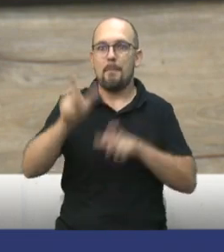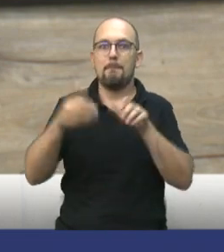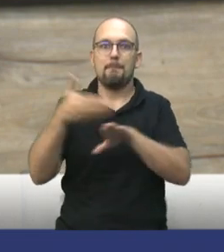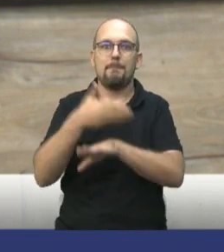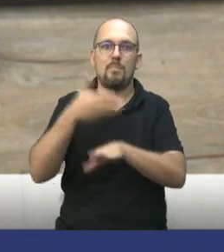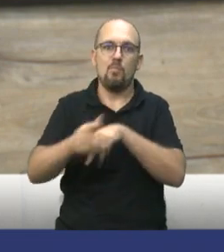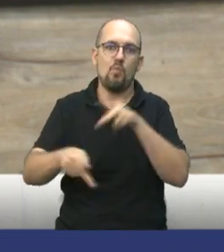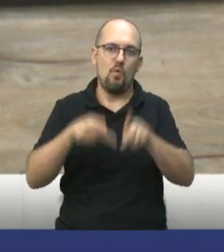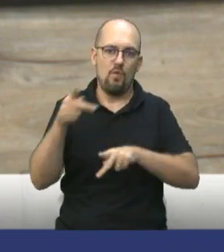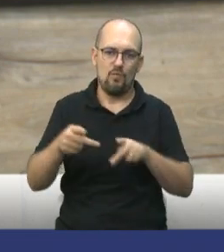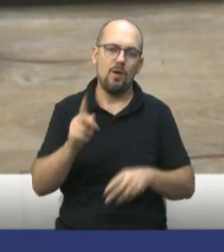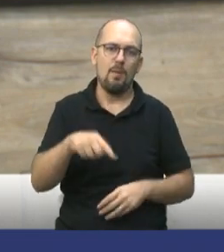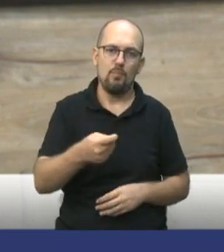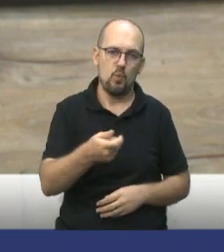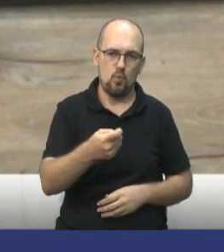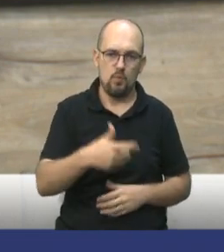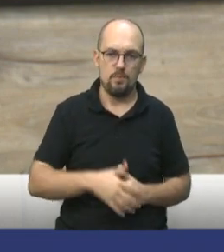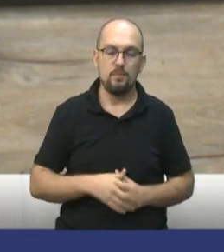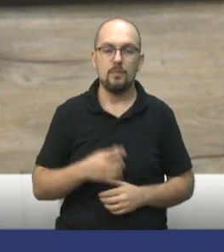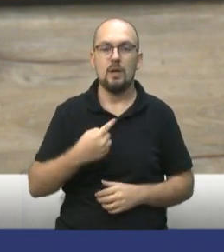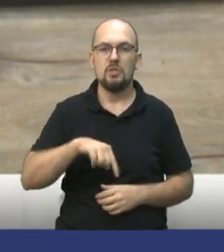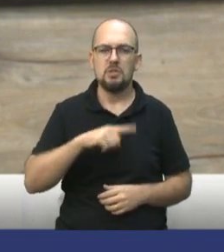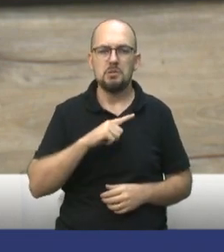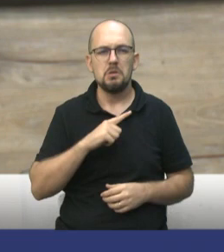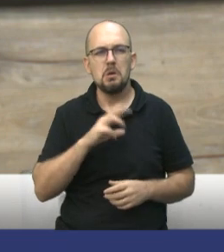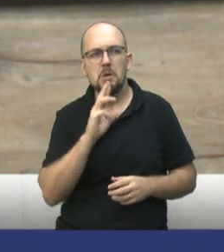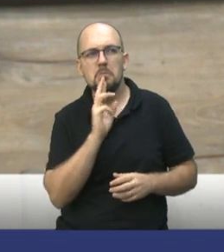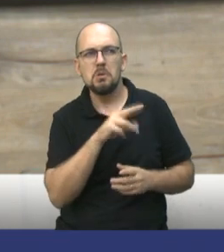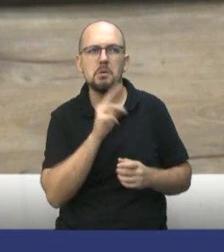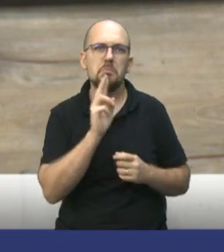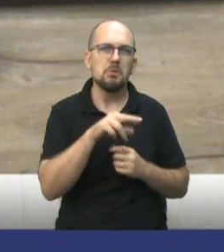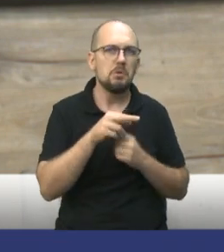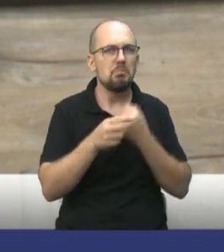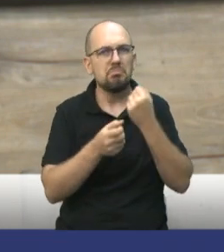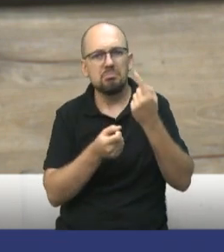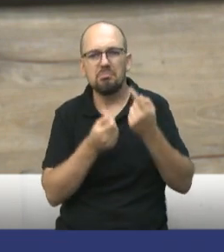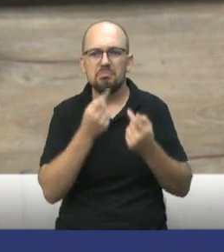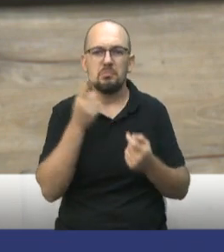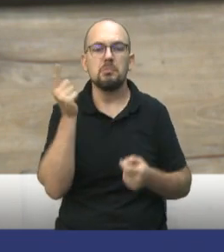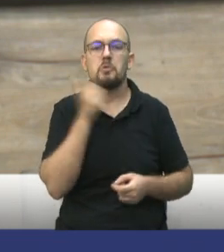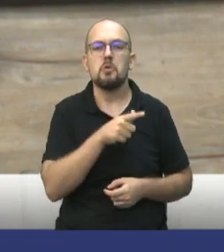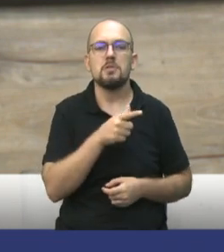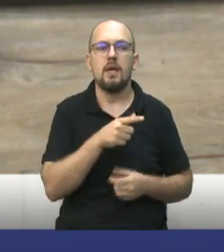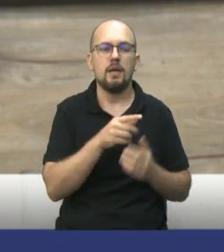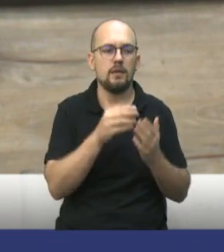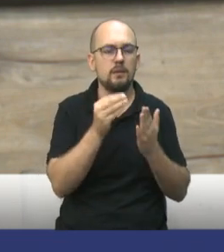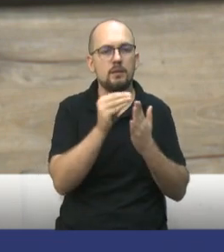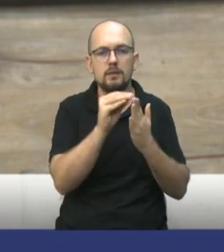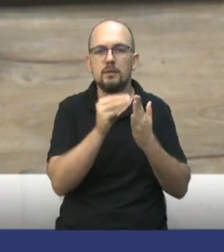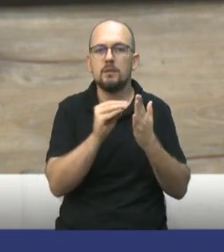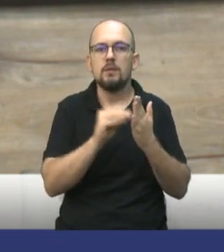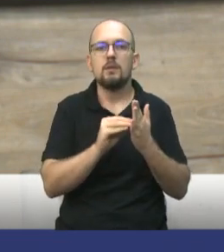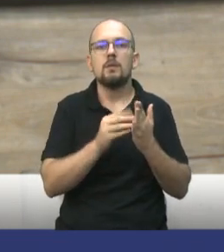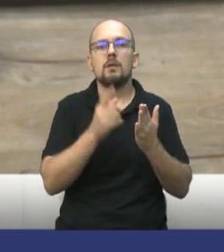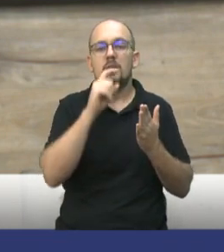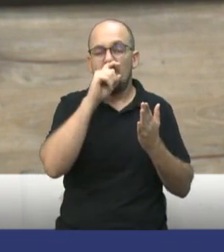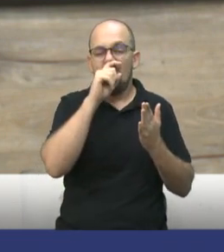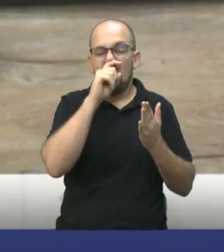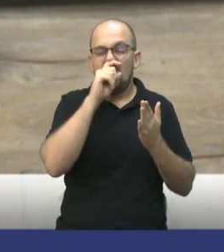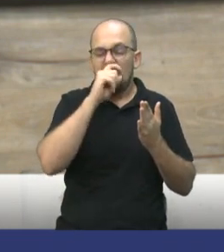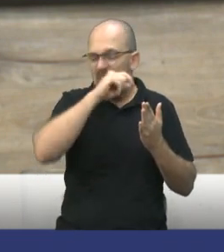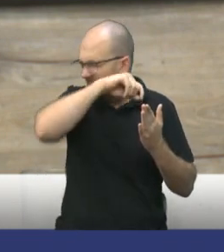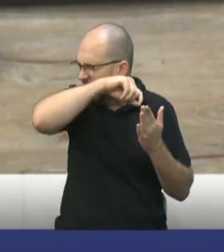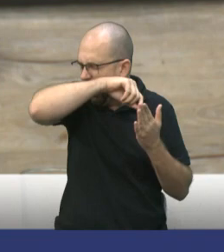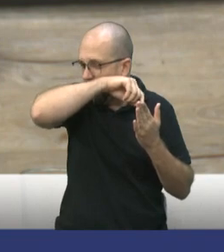povo. A gente colhe ali, minimamente, consegue rascunhar algumas coisas que